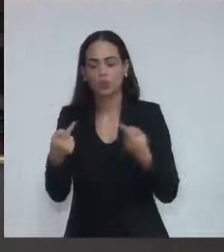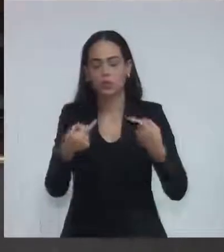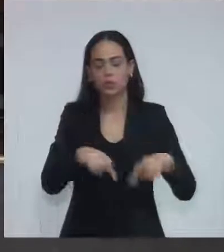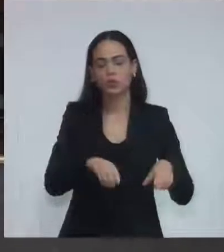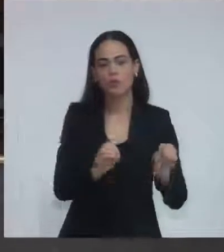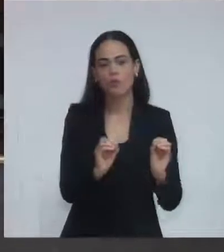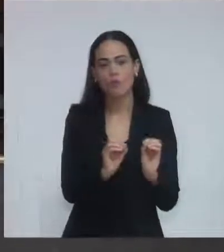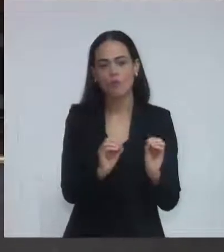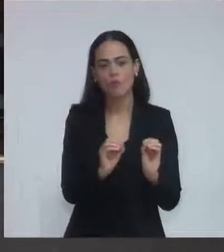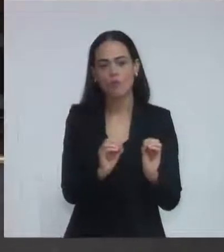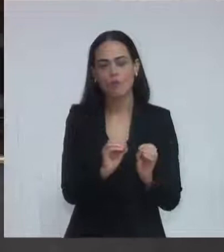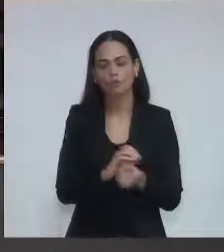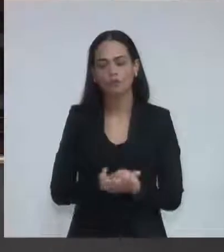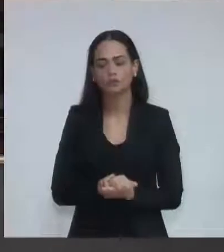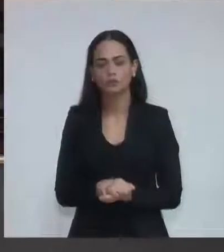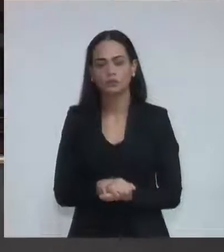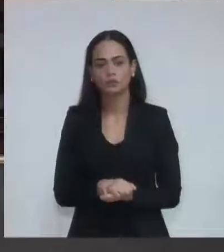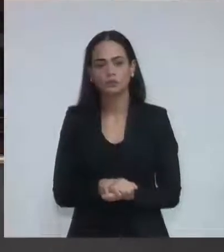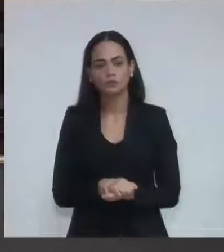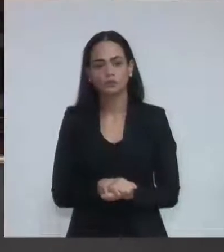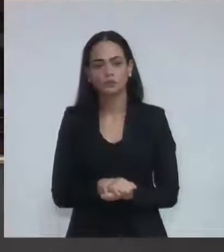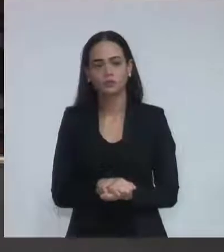favoráveis, nenhum em contrário.